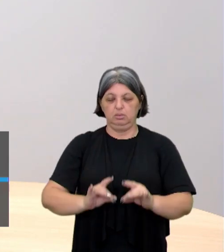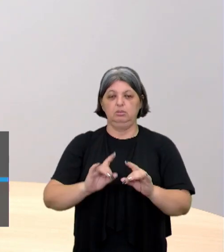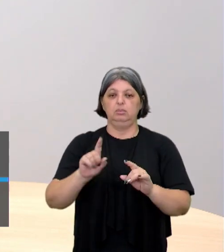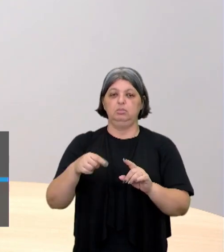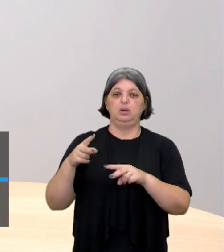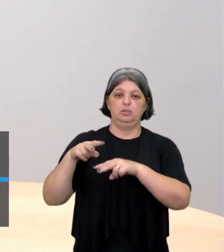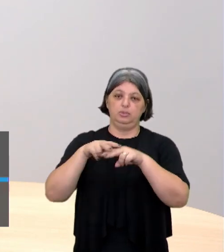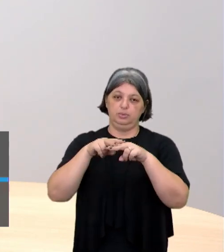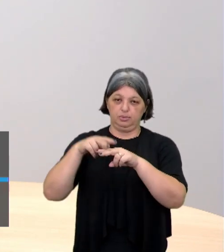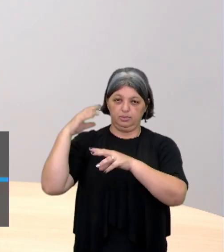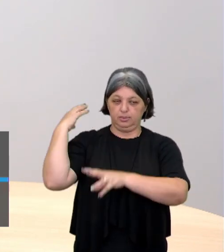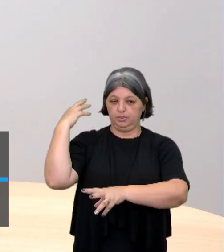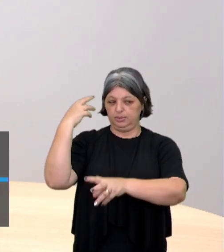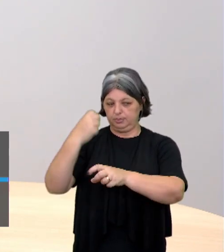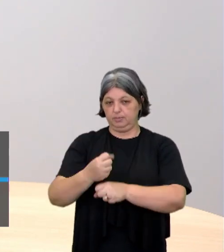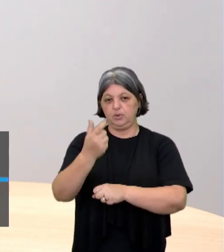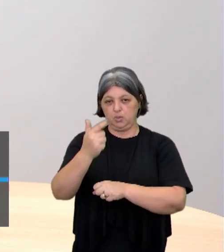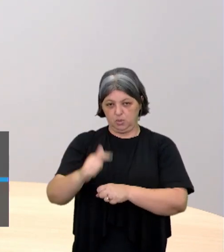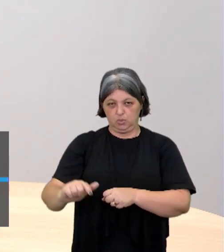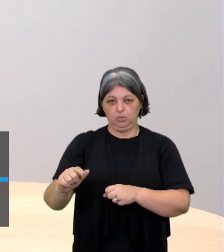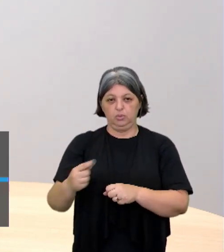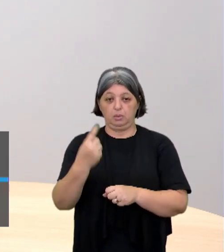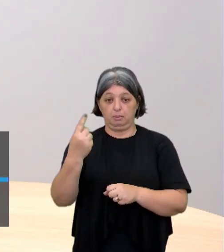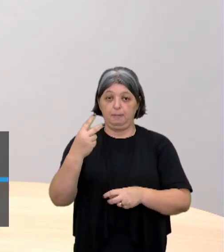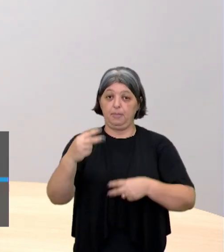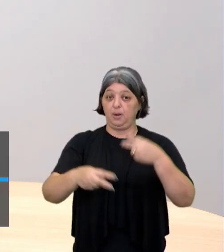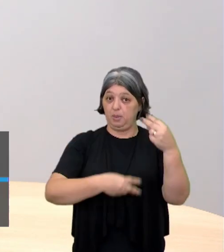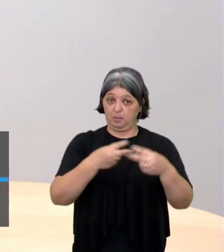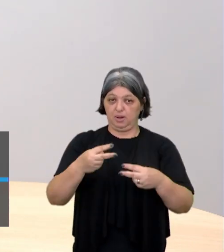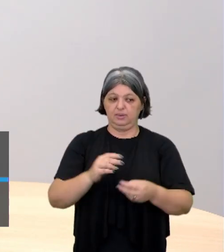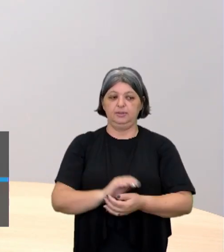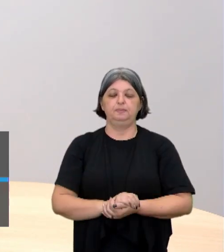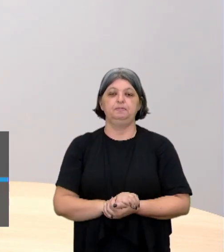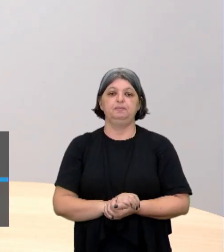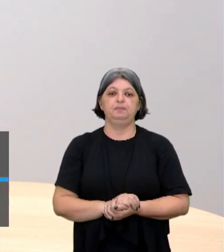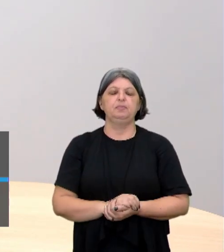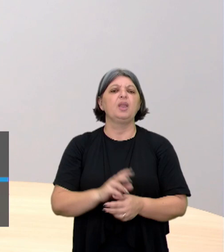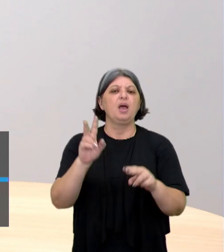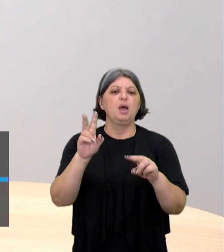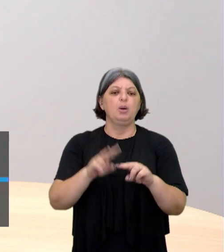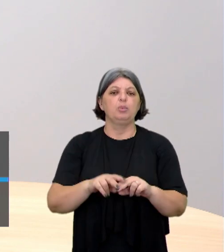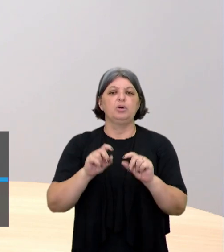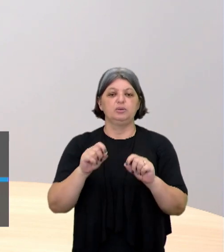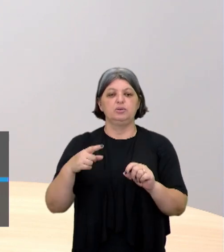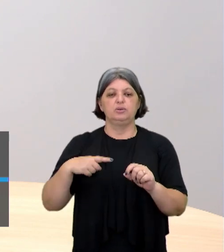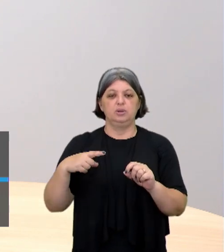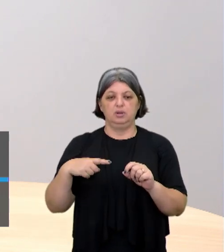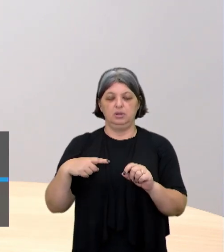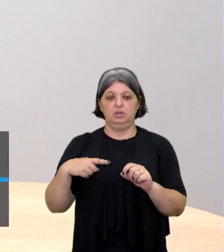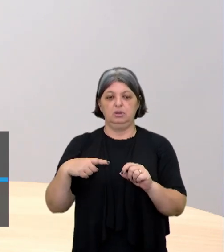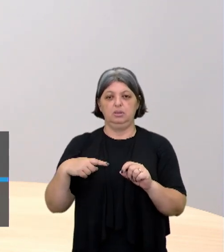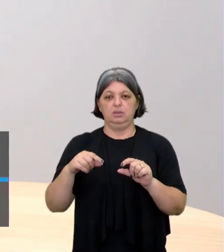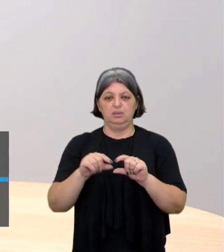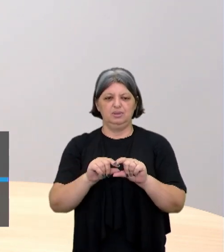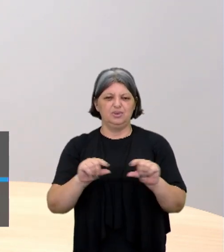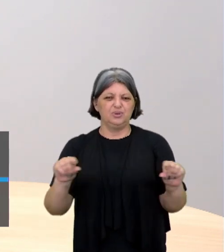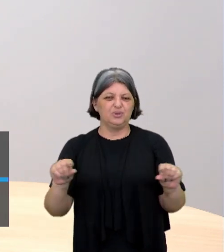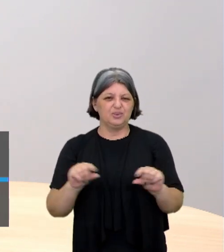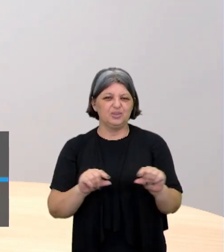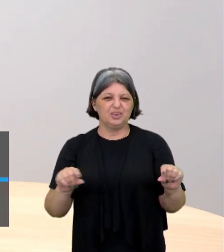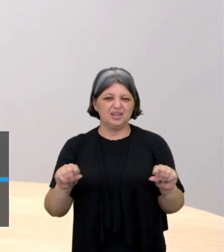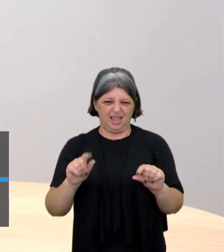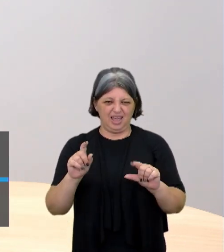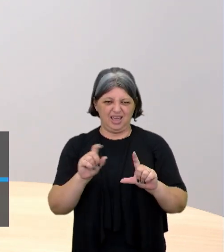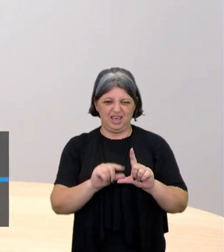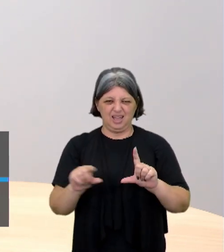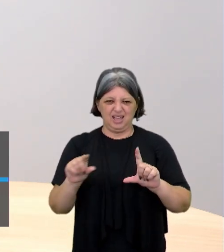de estudos intensivos do primeiro bimestre, tá certo? Por isso que aparece aí como chama isso? Legenda,